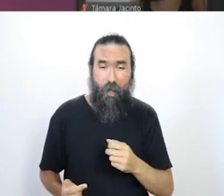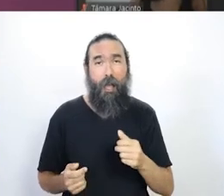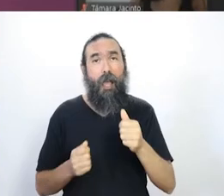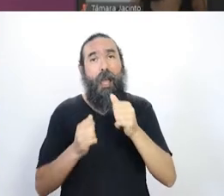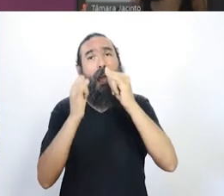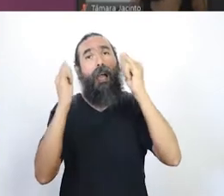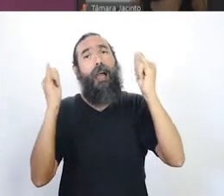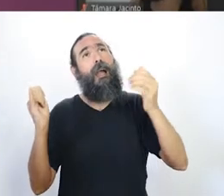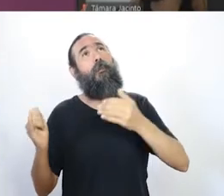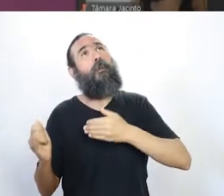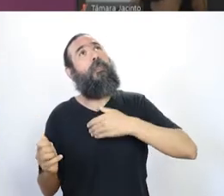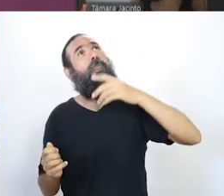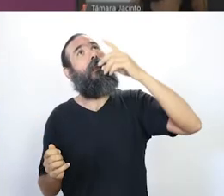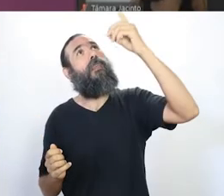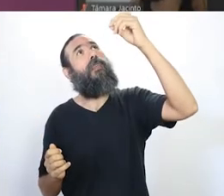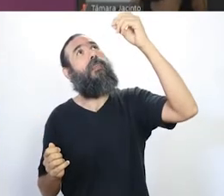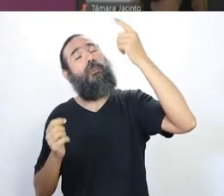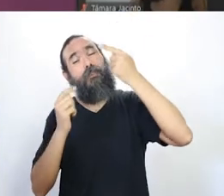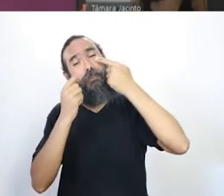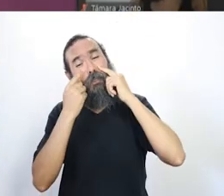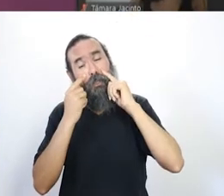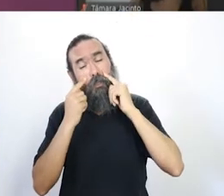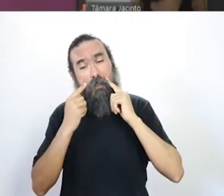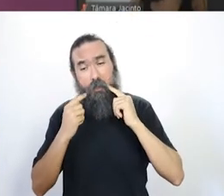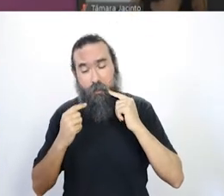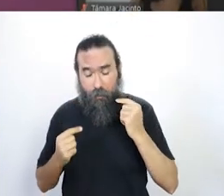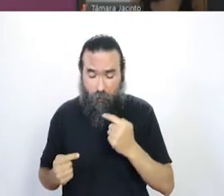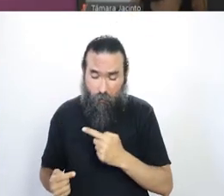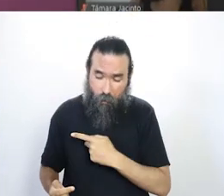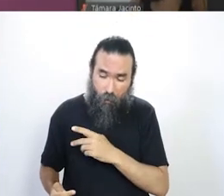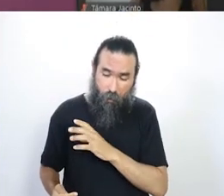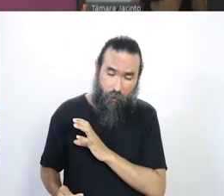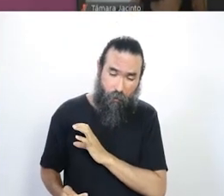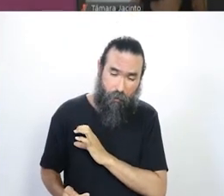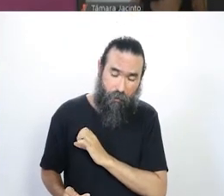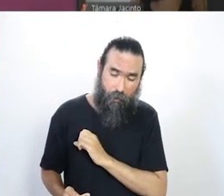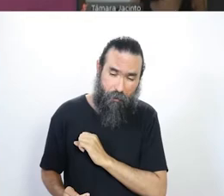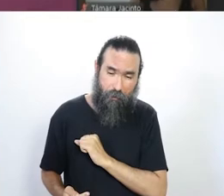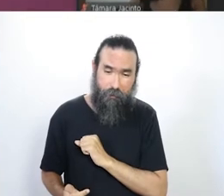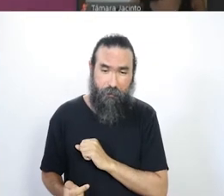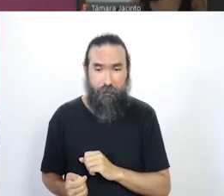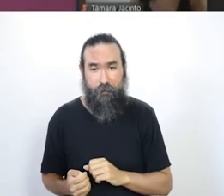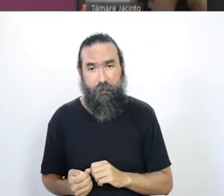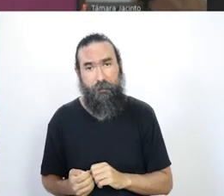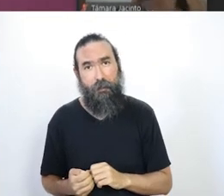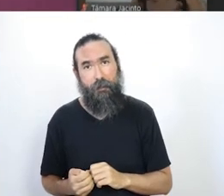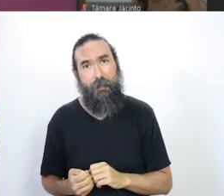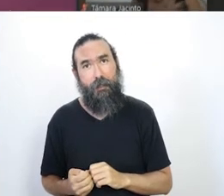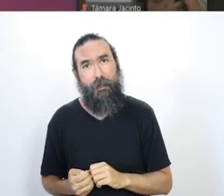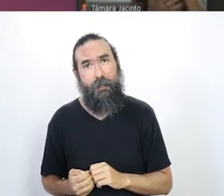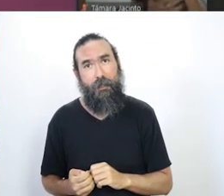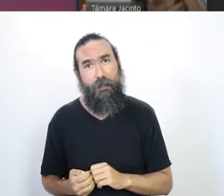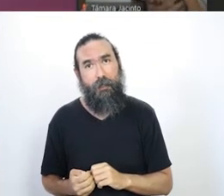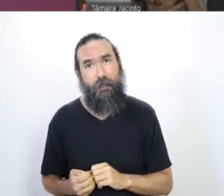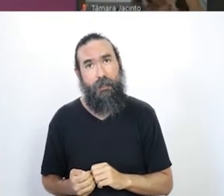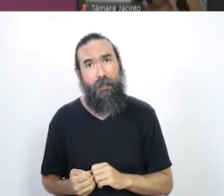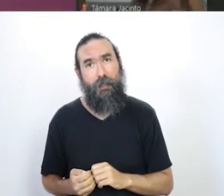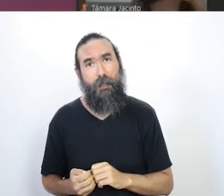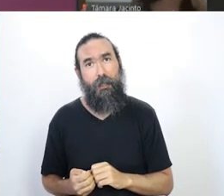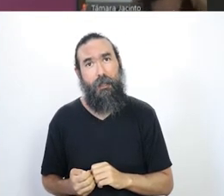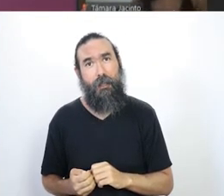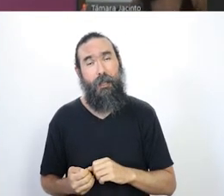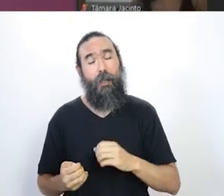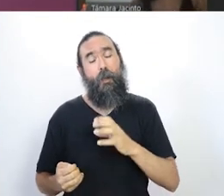Ai, meu Deus, choro os olhos do meu bem. O amor é uma guerra que